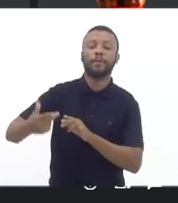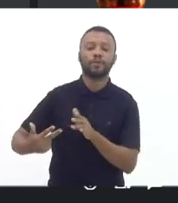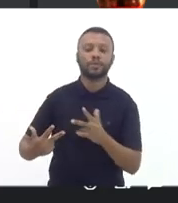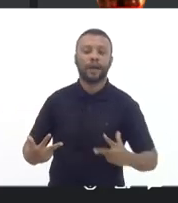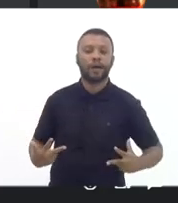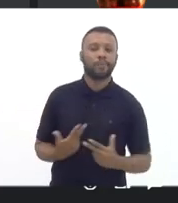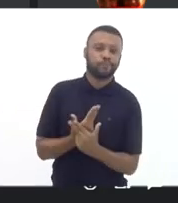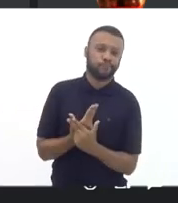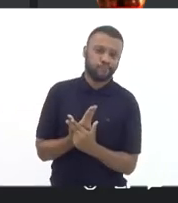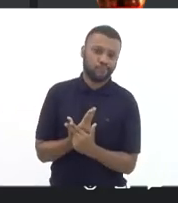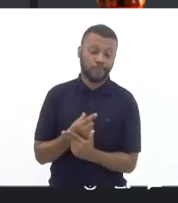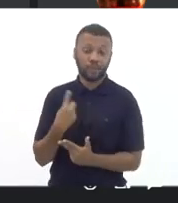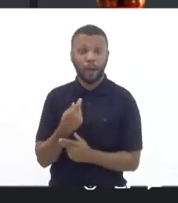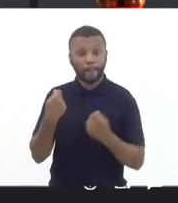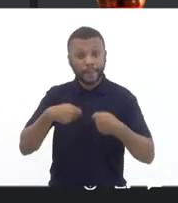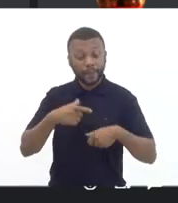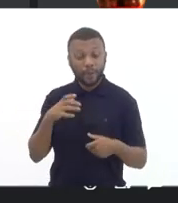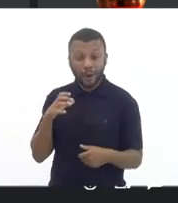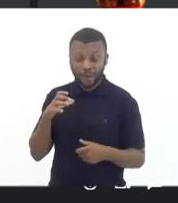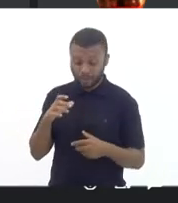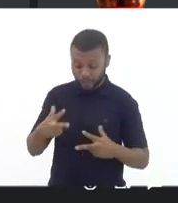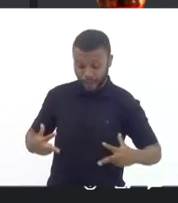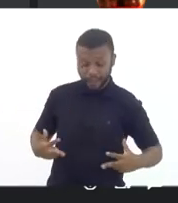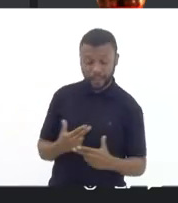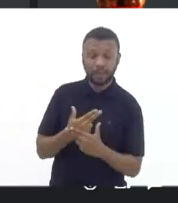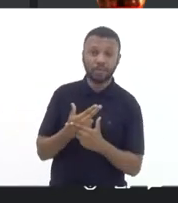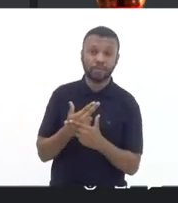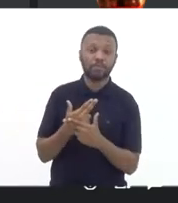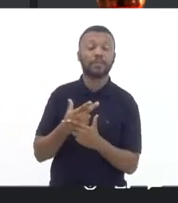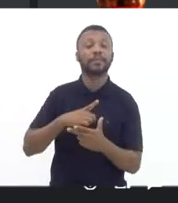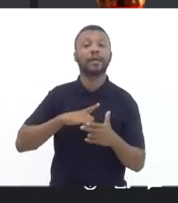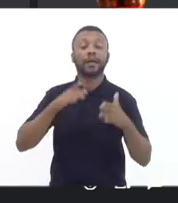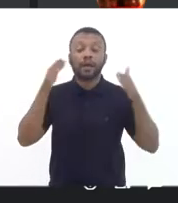uma castração que seja para